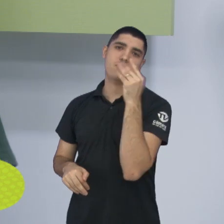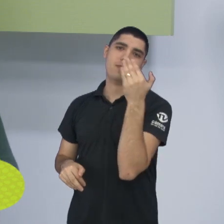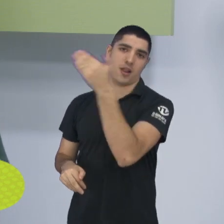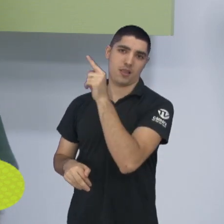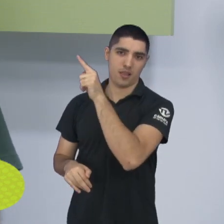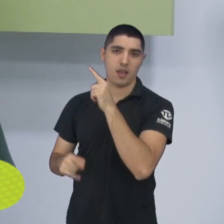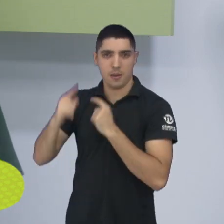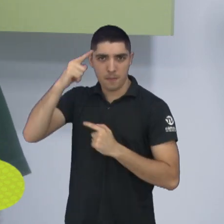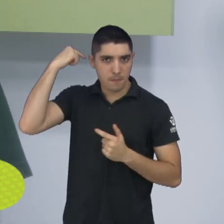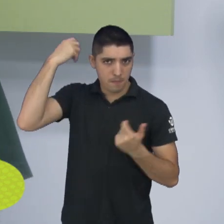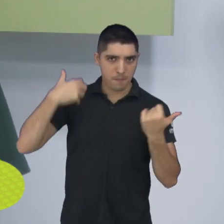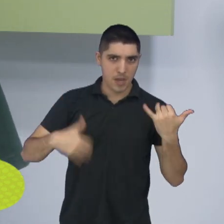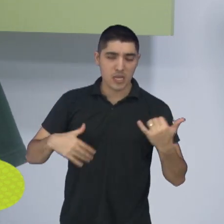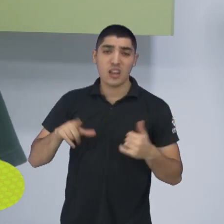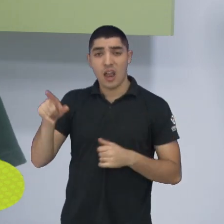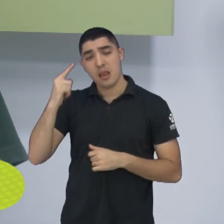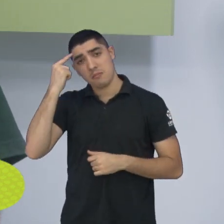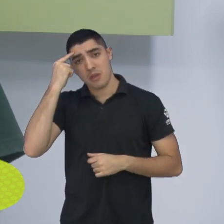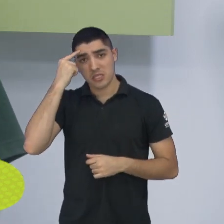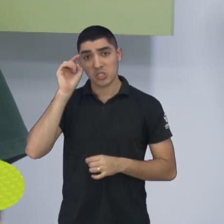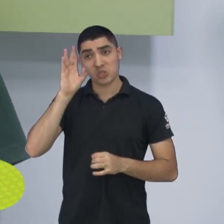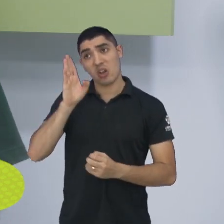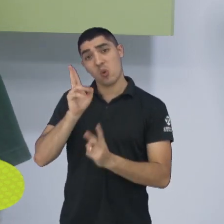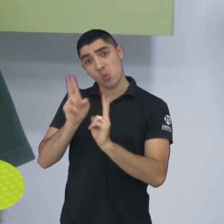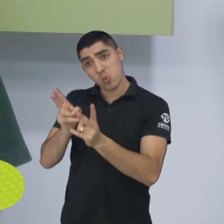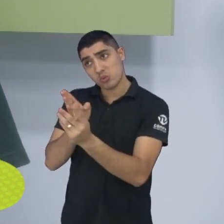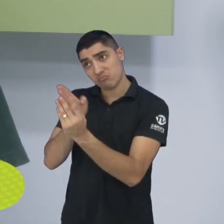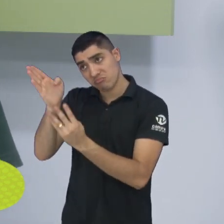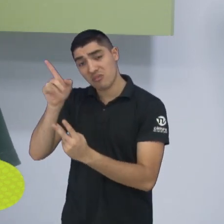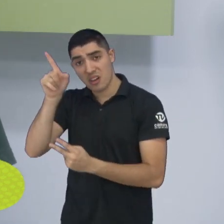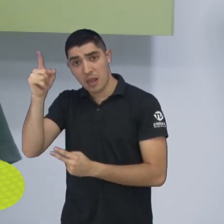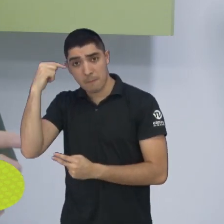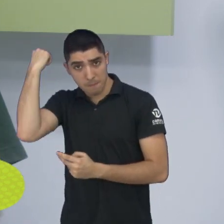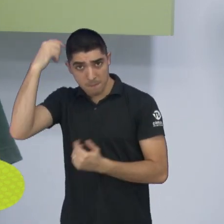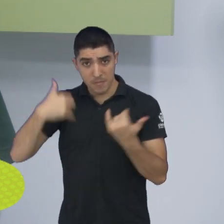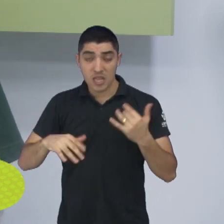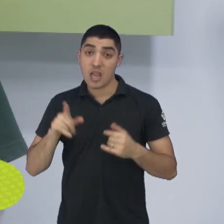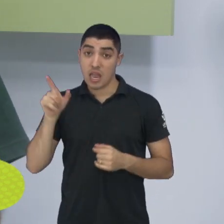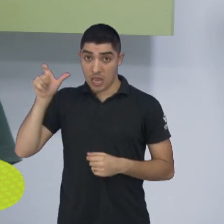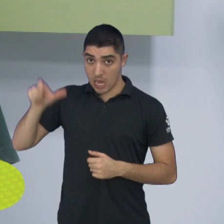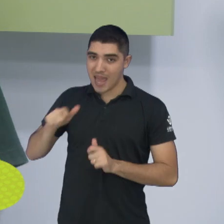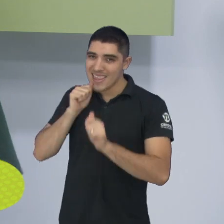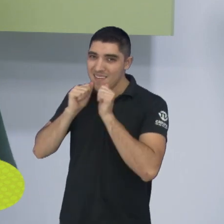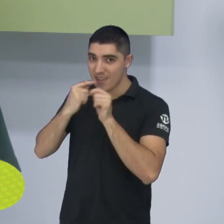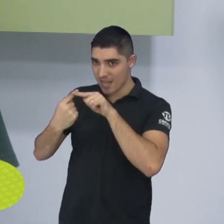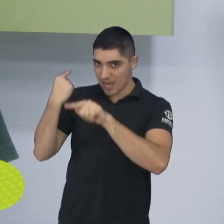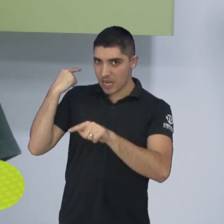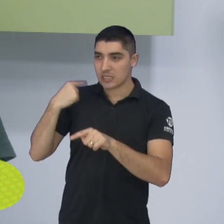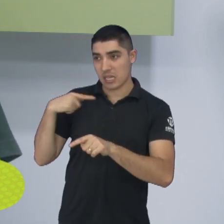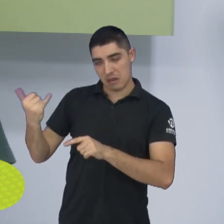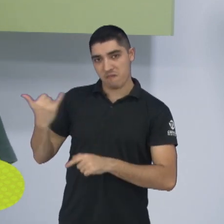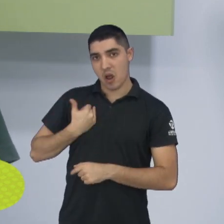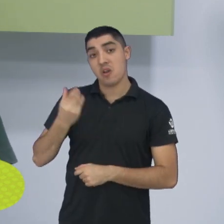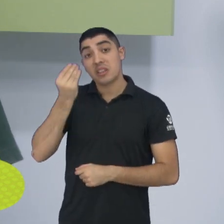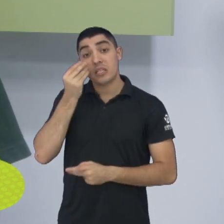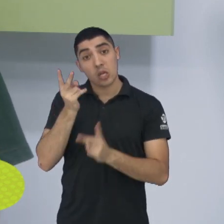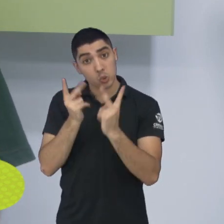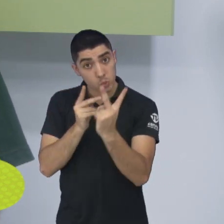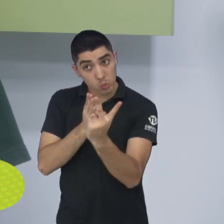assim, ele pode pensar se ele vai só para o México, né? Ele, na entrevista, ele me disse que vai tentar manter os dois. Eu acho difícil, até